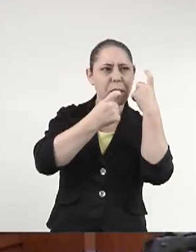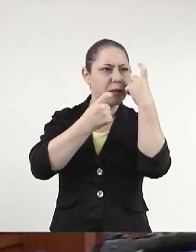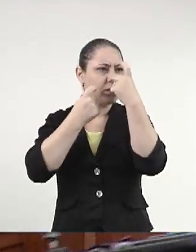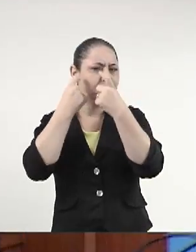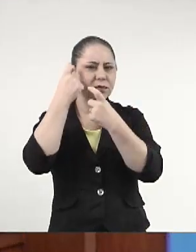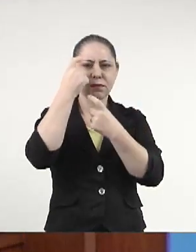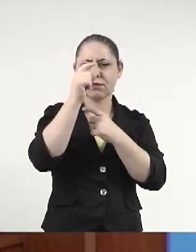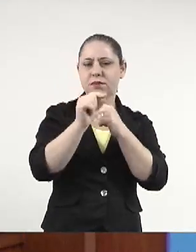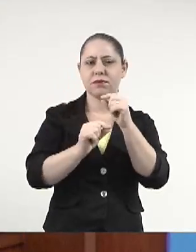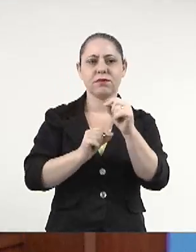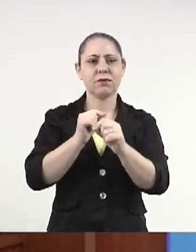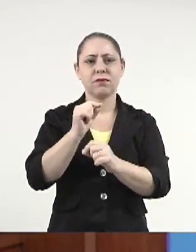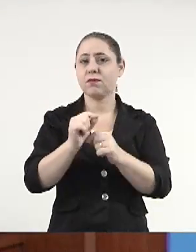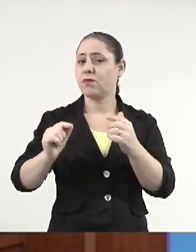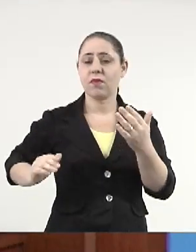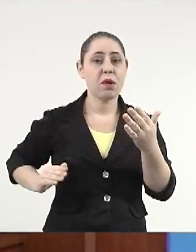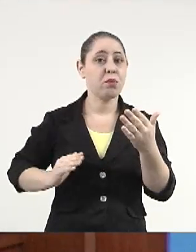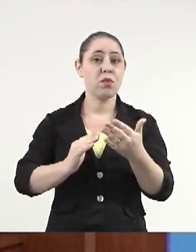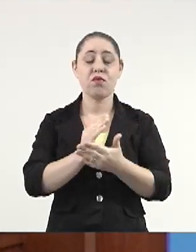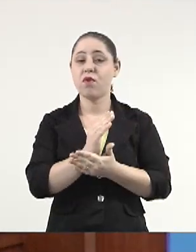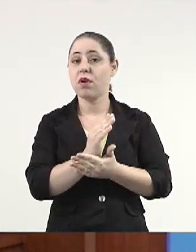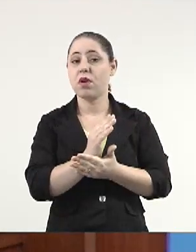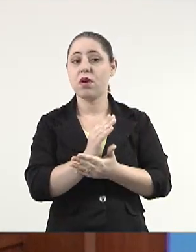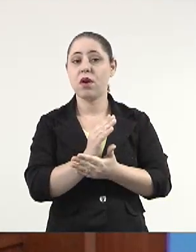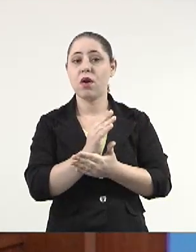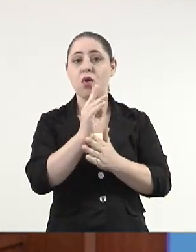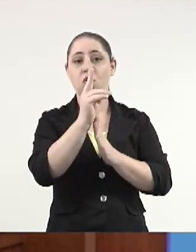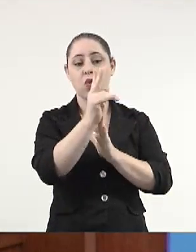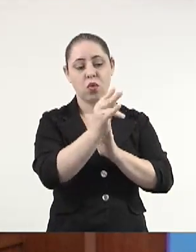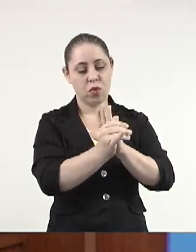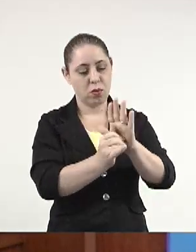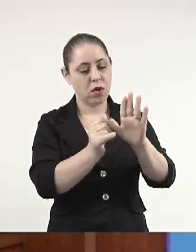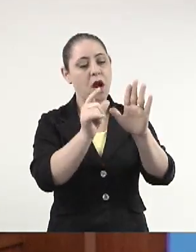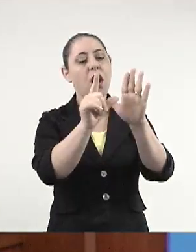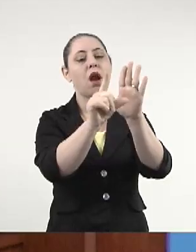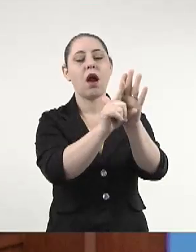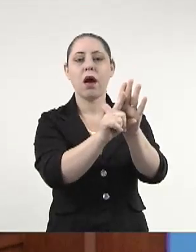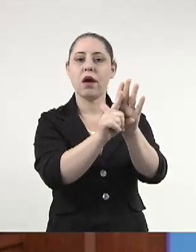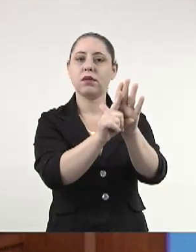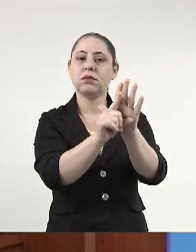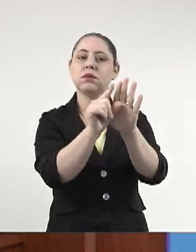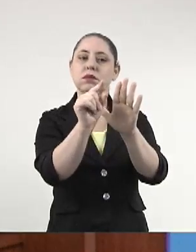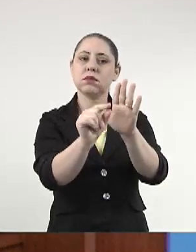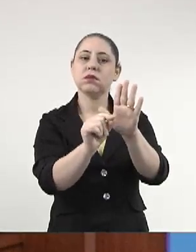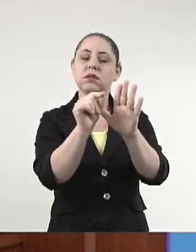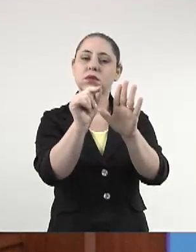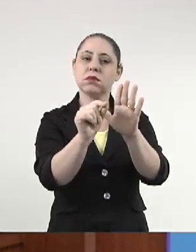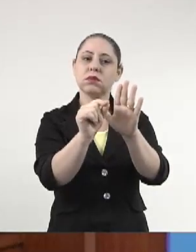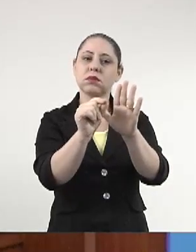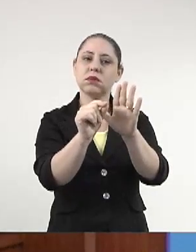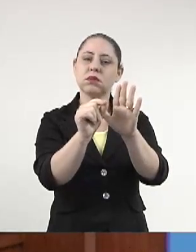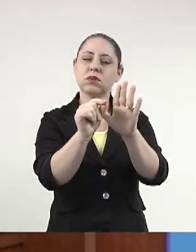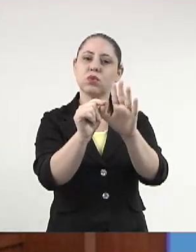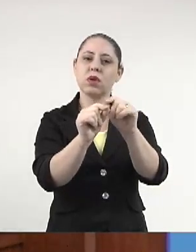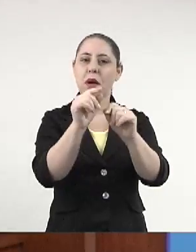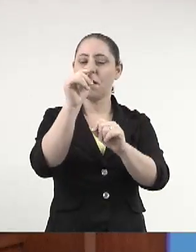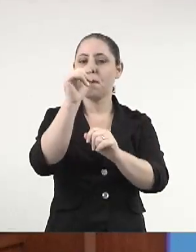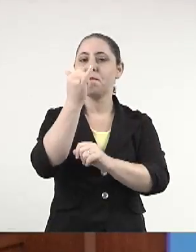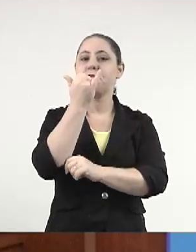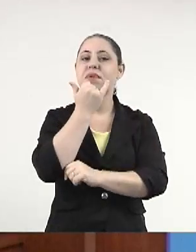preocupados em aprovar um projeto de lei que concede